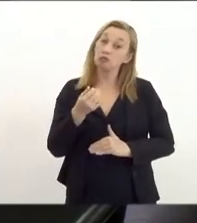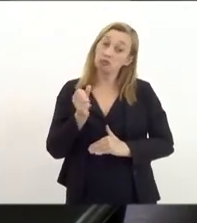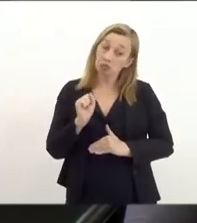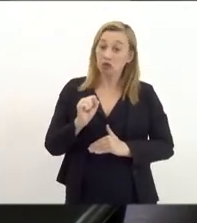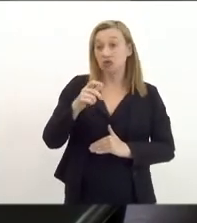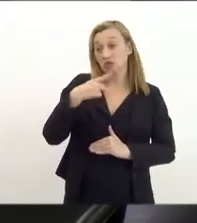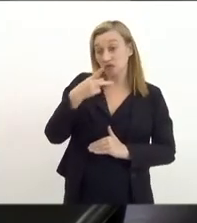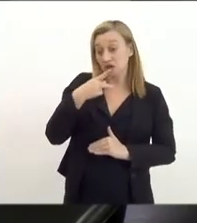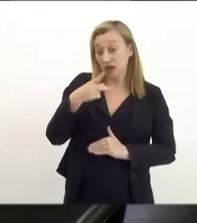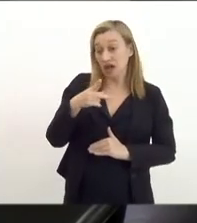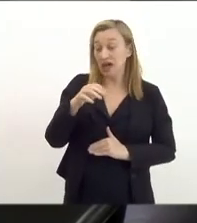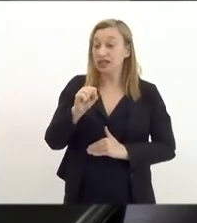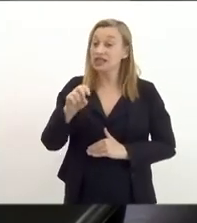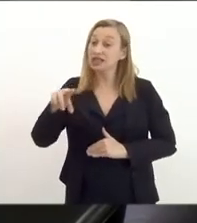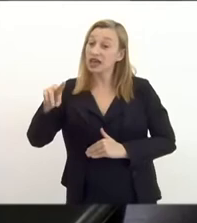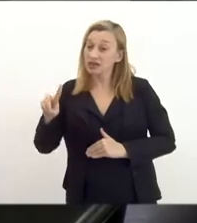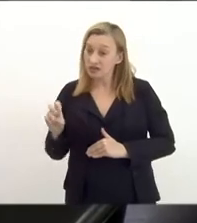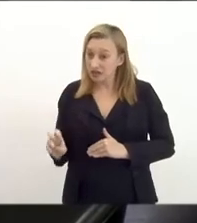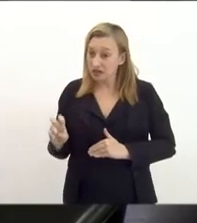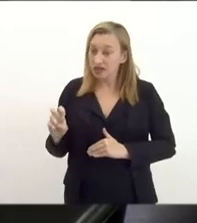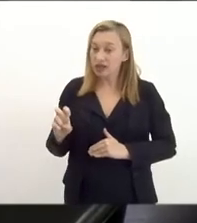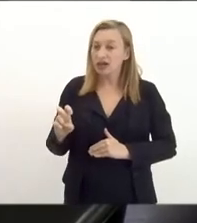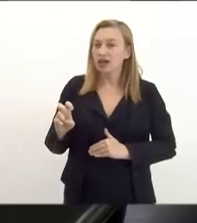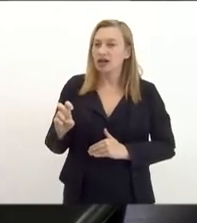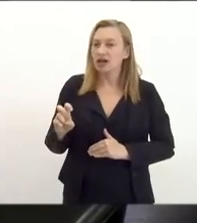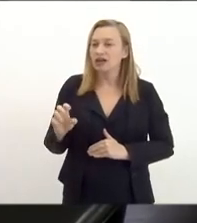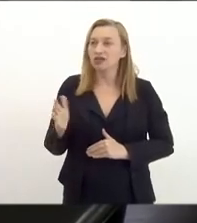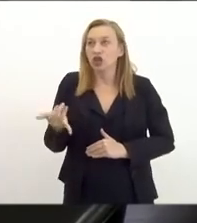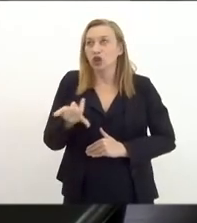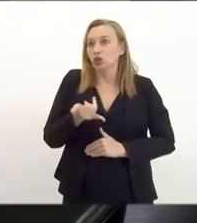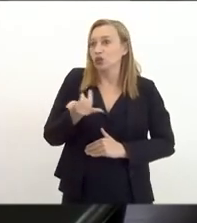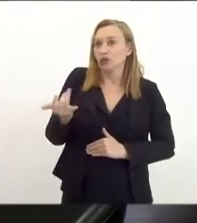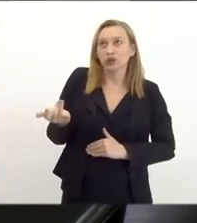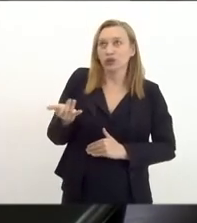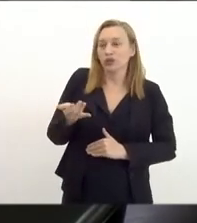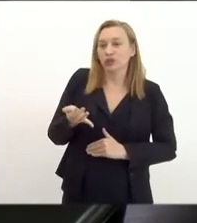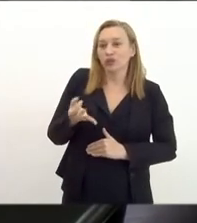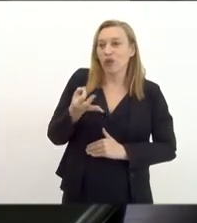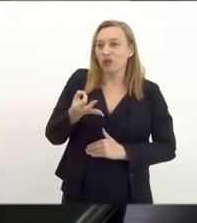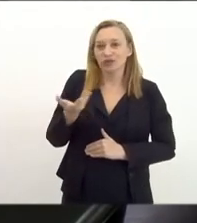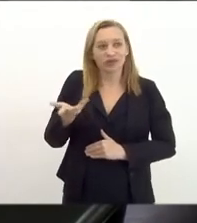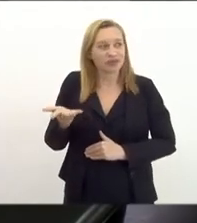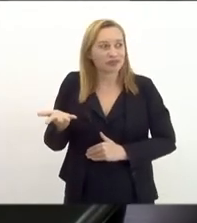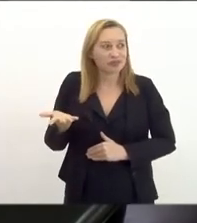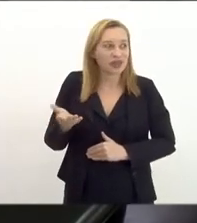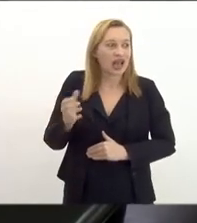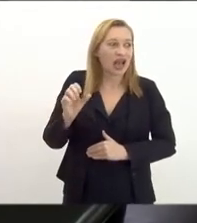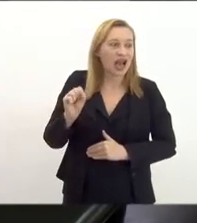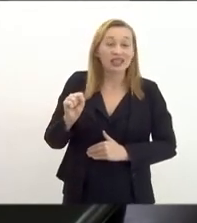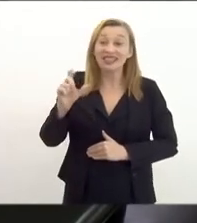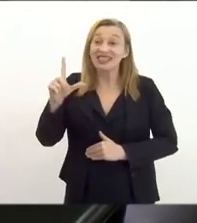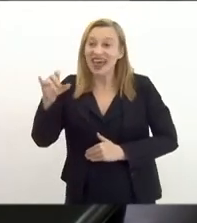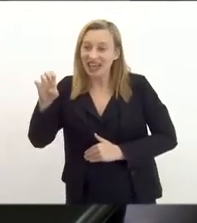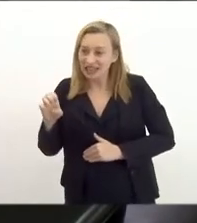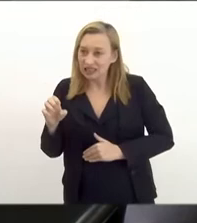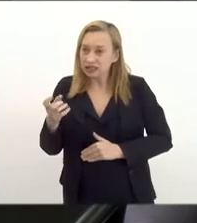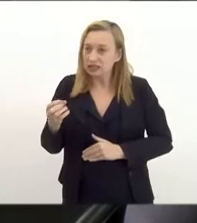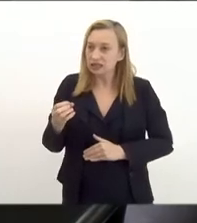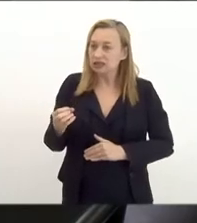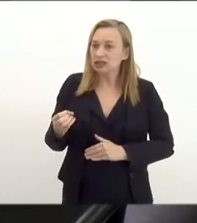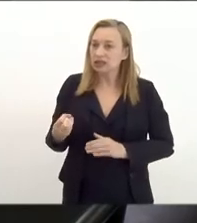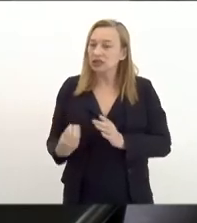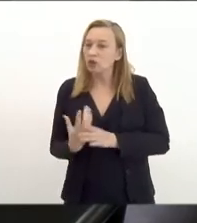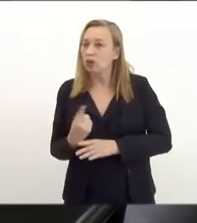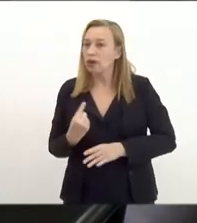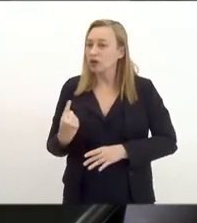assim a série Civil para nós a serve serviu é ótimo né mas a serve é se constituiu